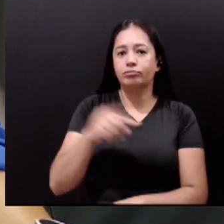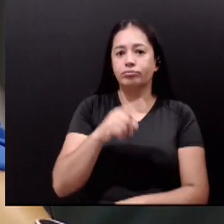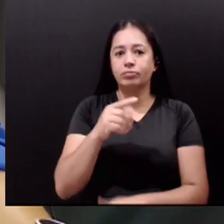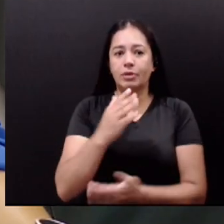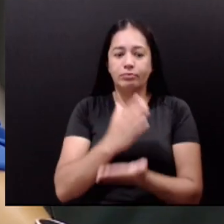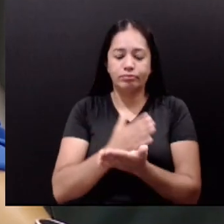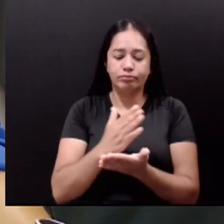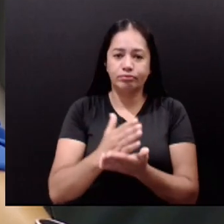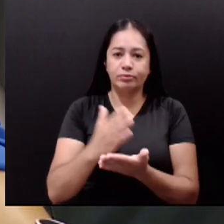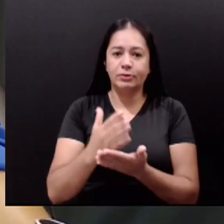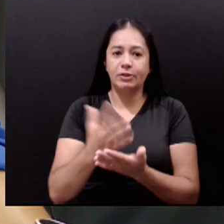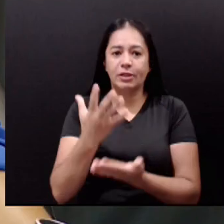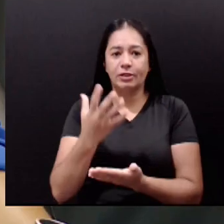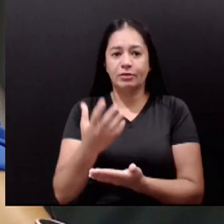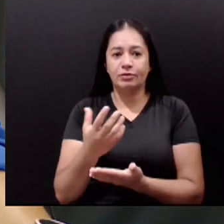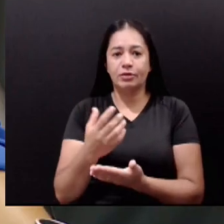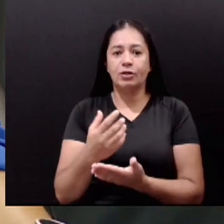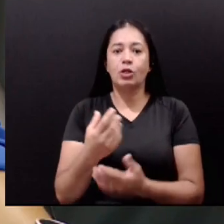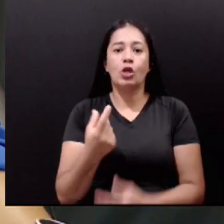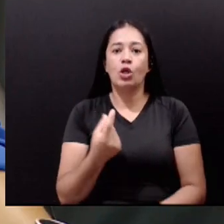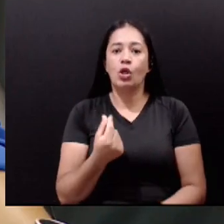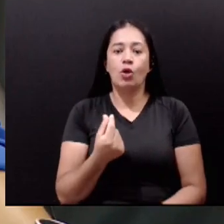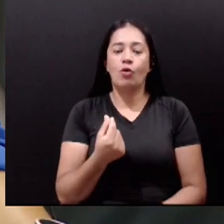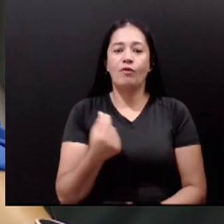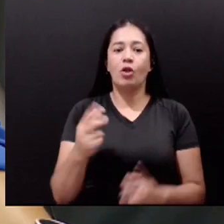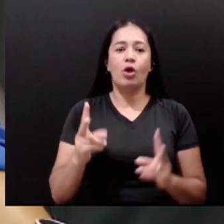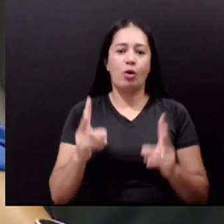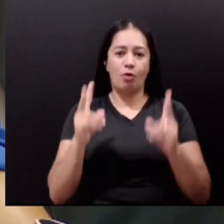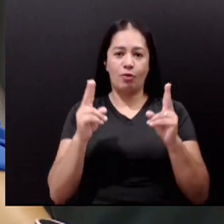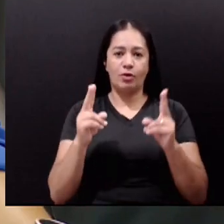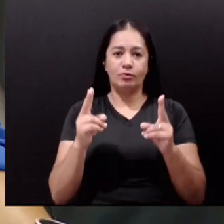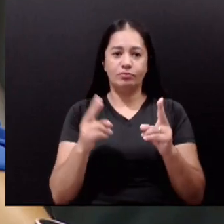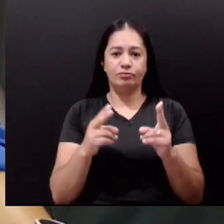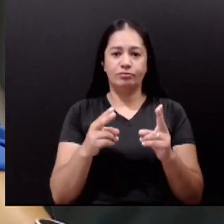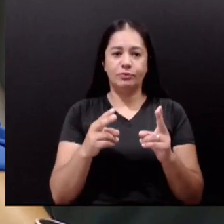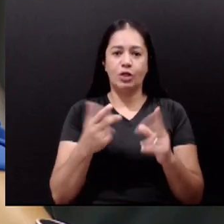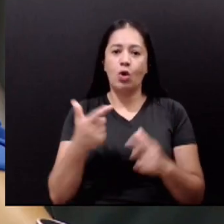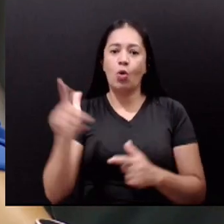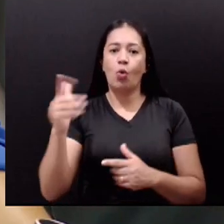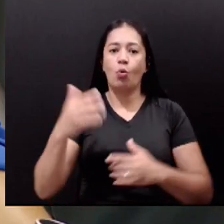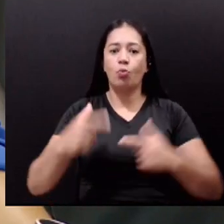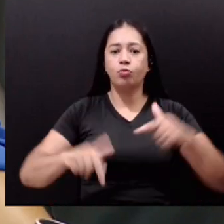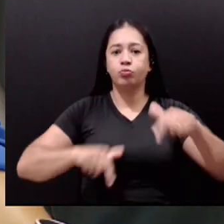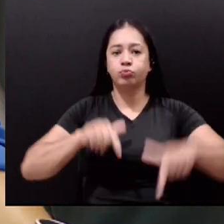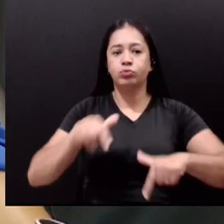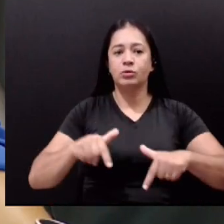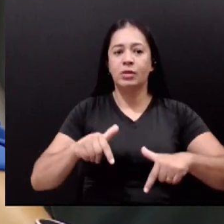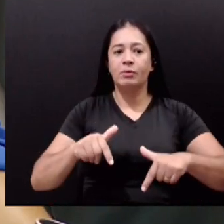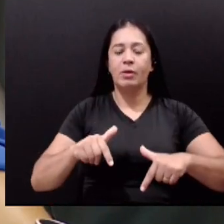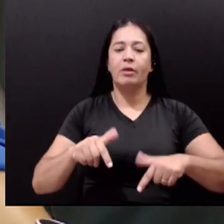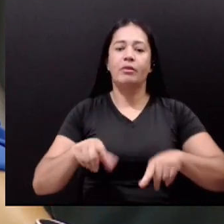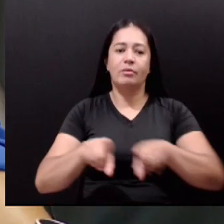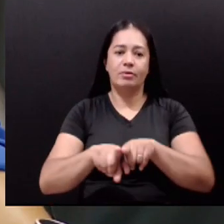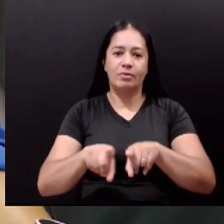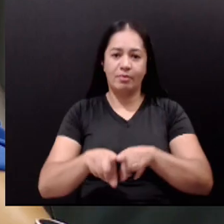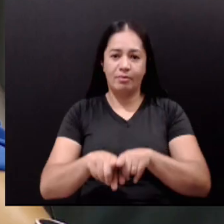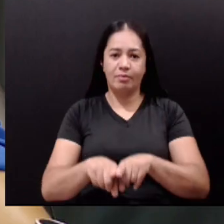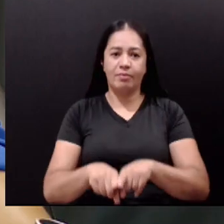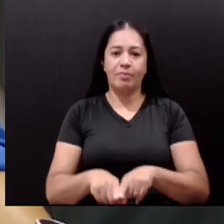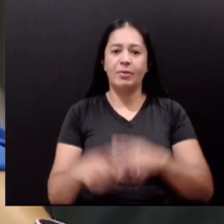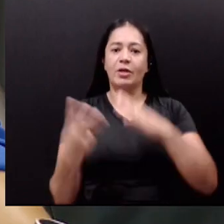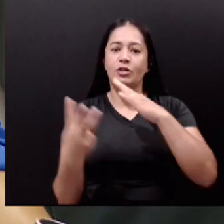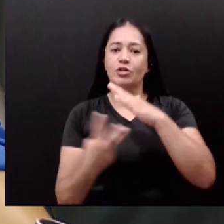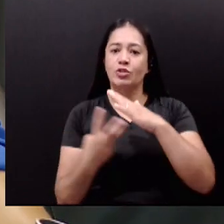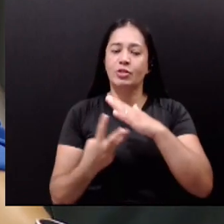mesmo valor, referente a outros serviços de terceiros e pessoa jurídica. Então, a 12ª audiência pública pode ser